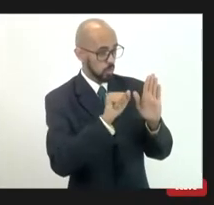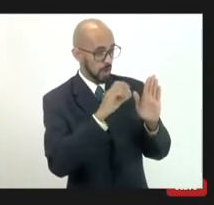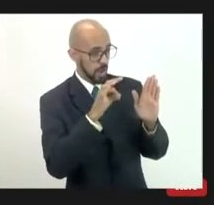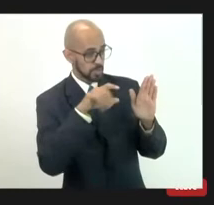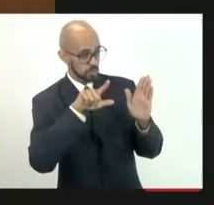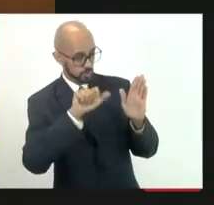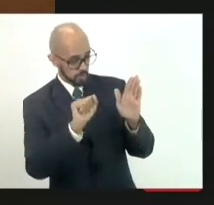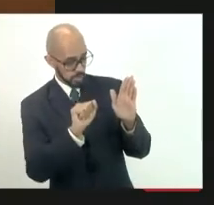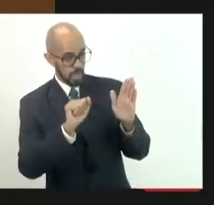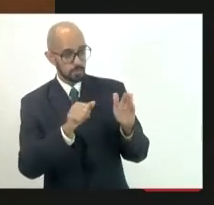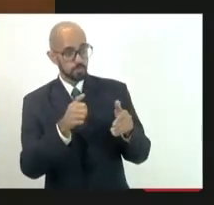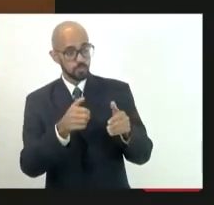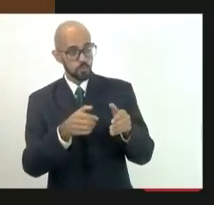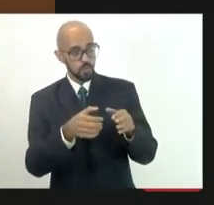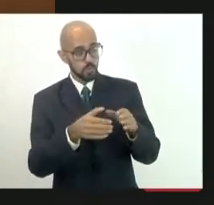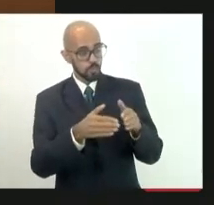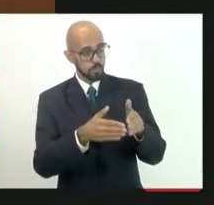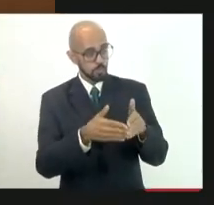por me ceder, né,